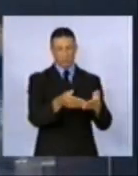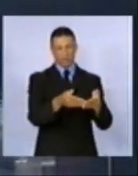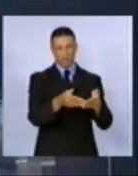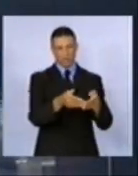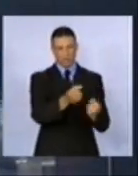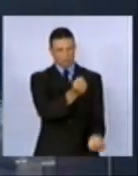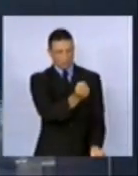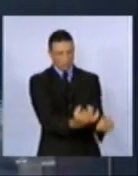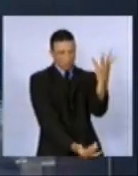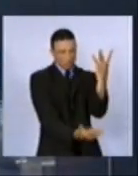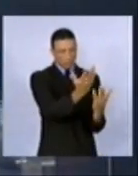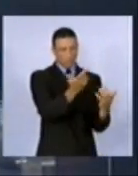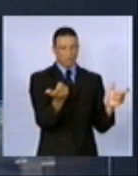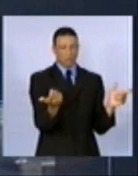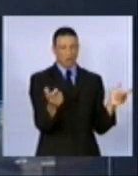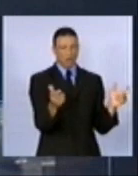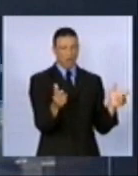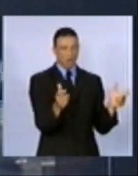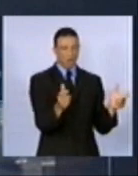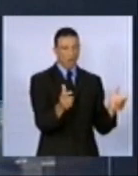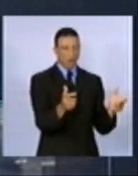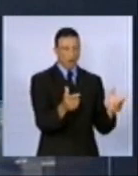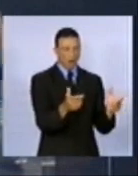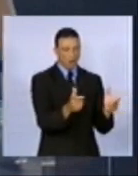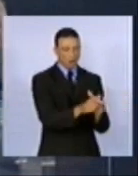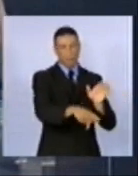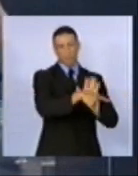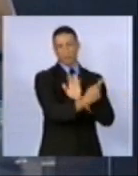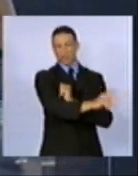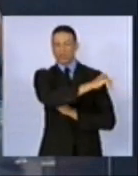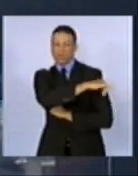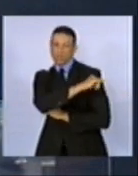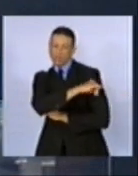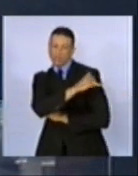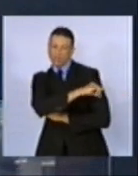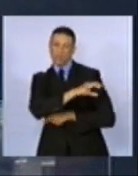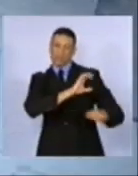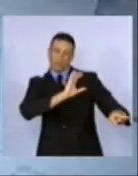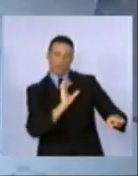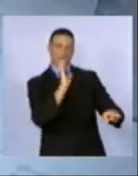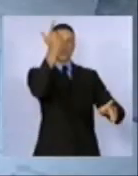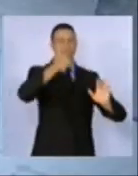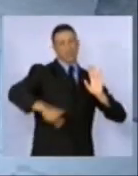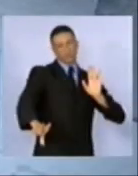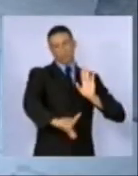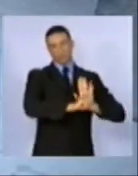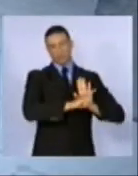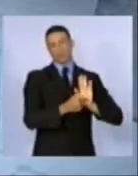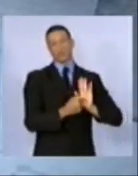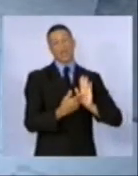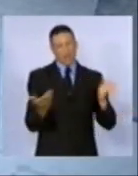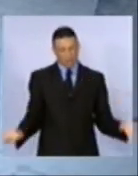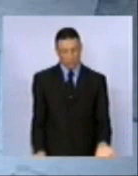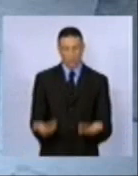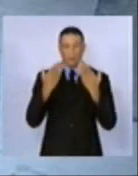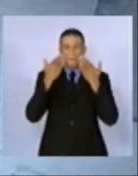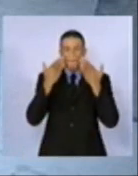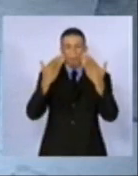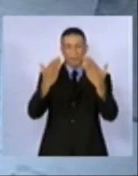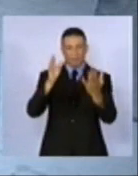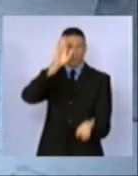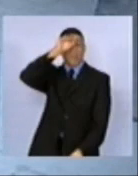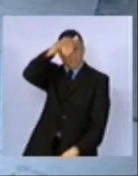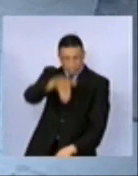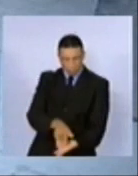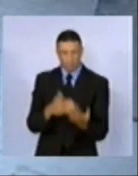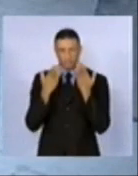GR ia da queima e da Palha no estado que foi resultante de um uma lei que eu vou apresentar nas considerações finais